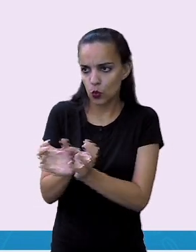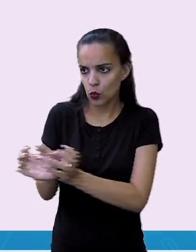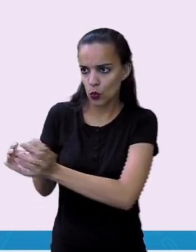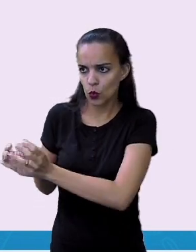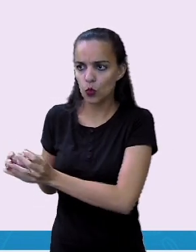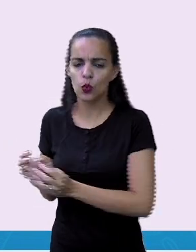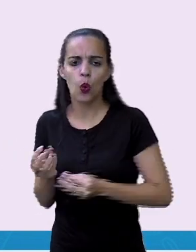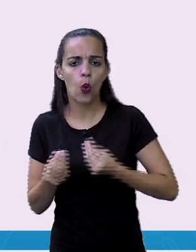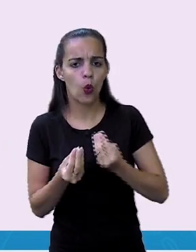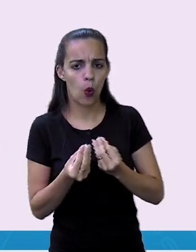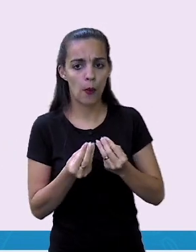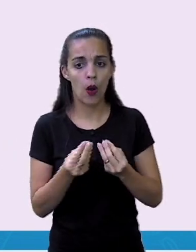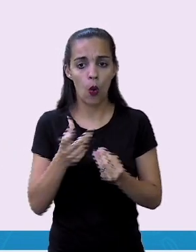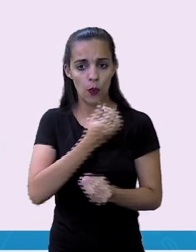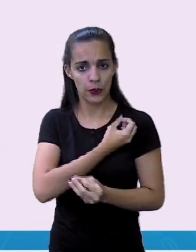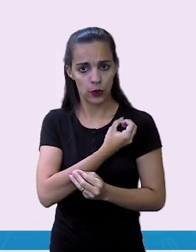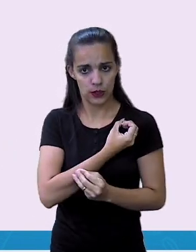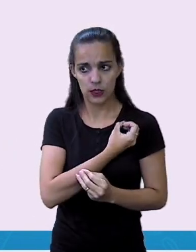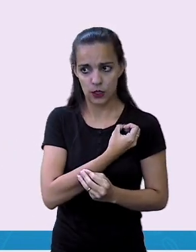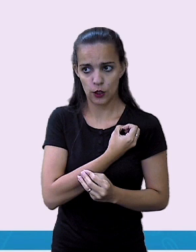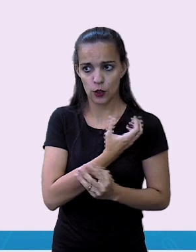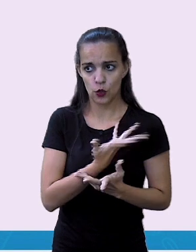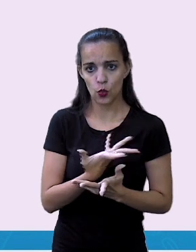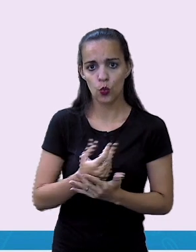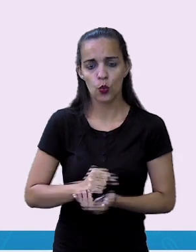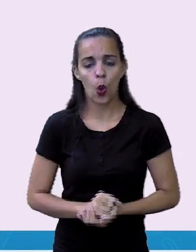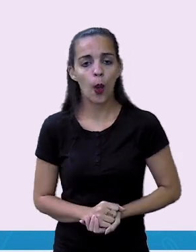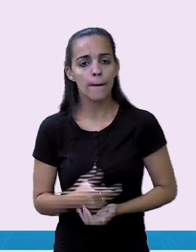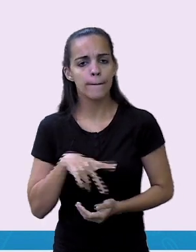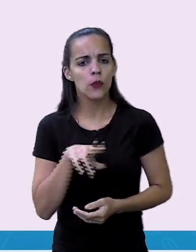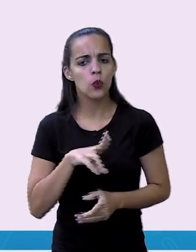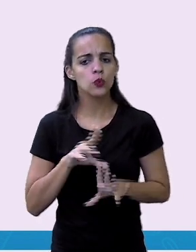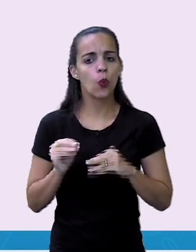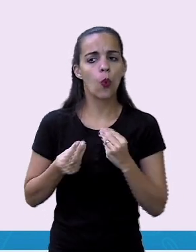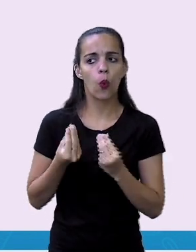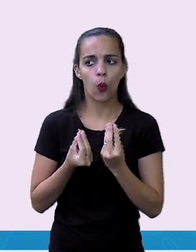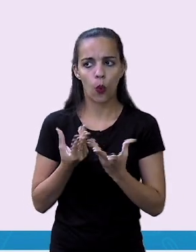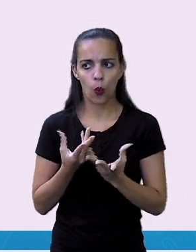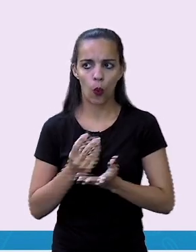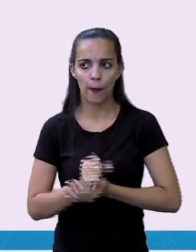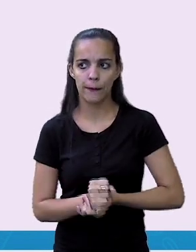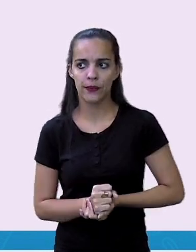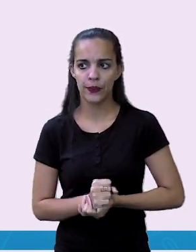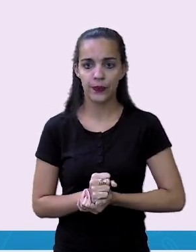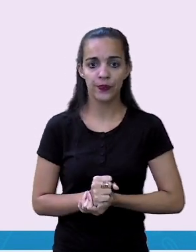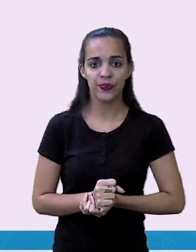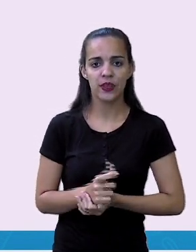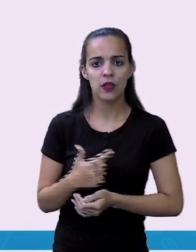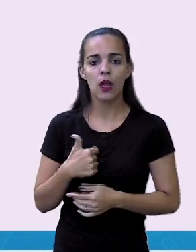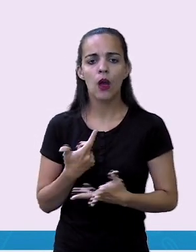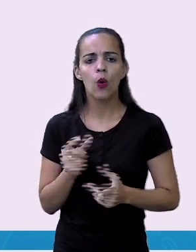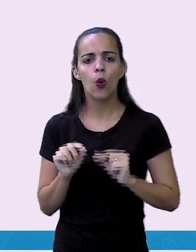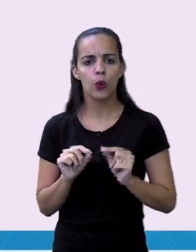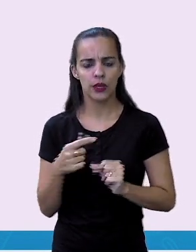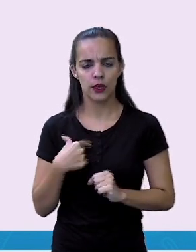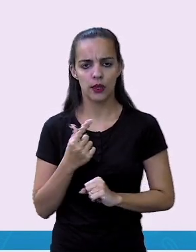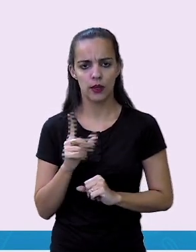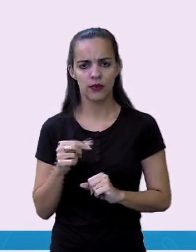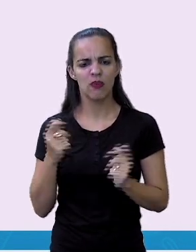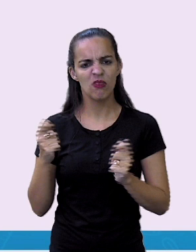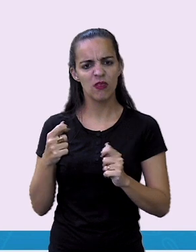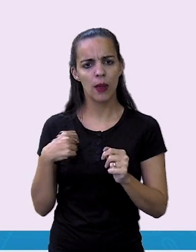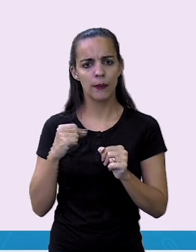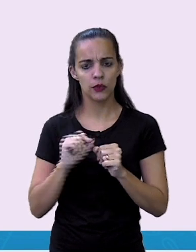expressão algébrica, eu tenho que ter números pares. 4 termos, 6 termos, porque eu